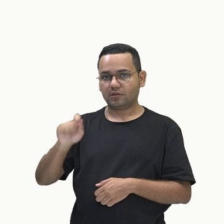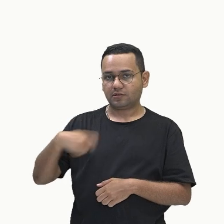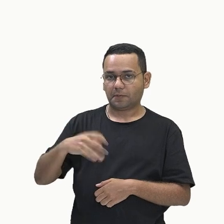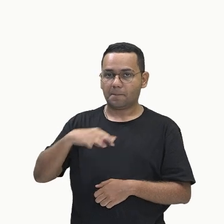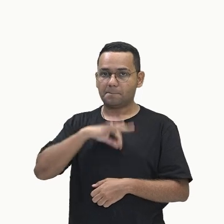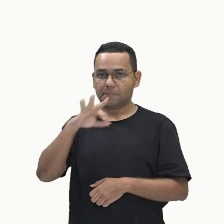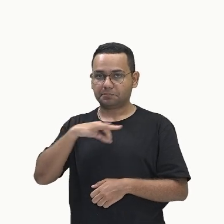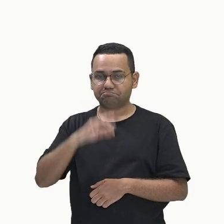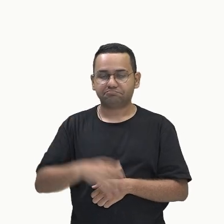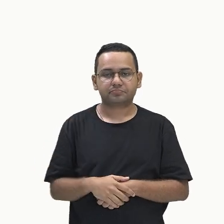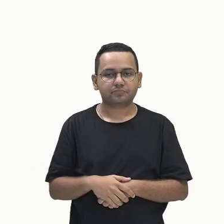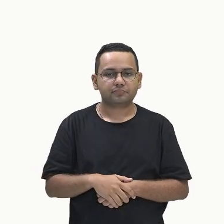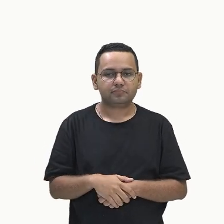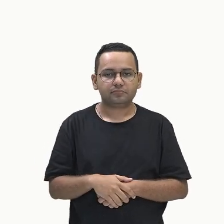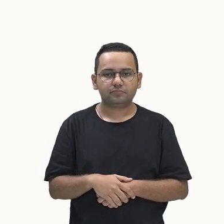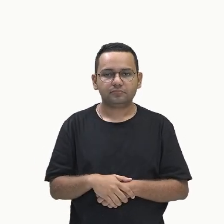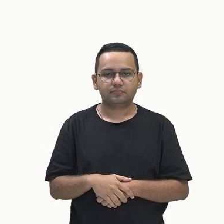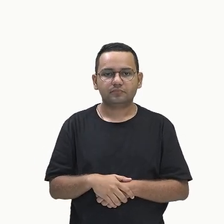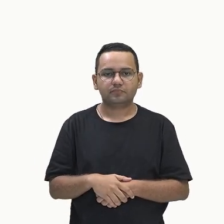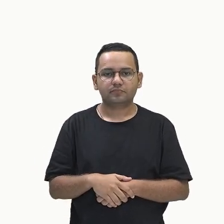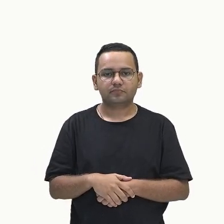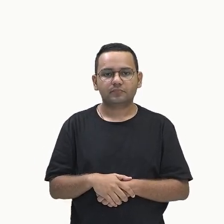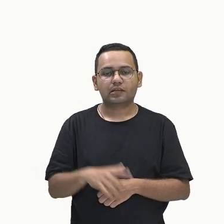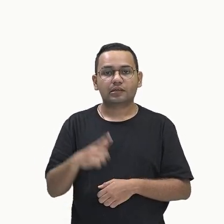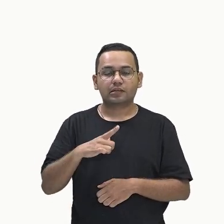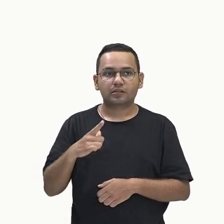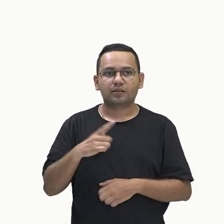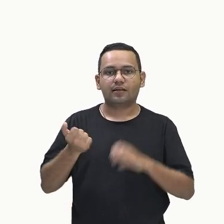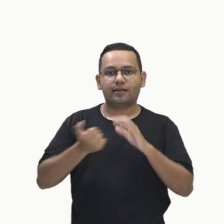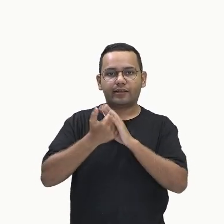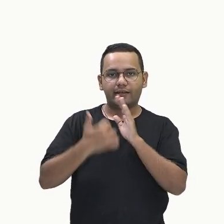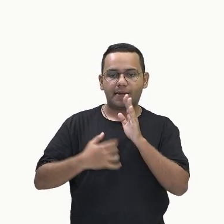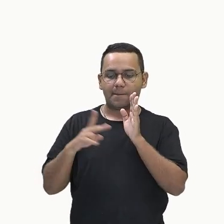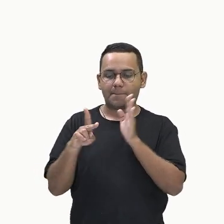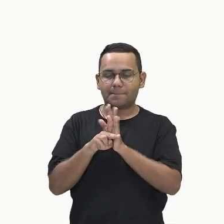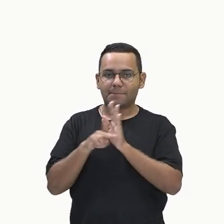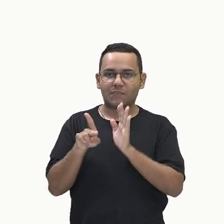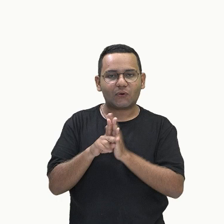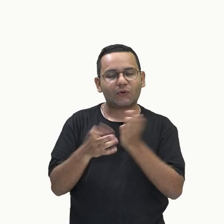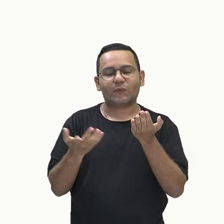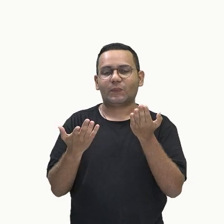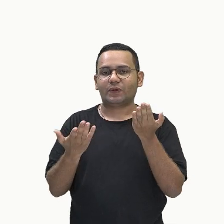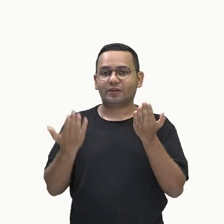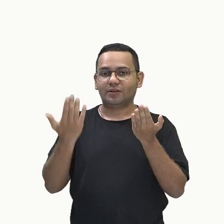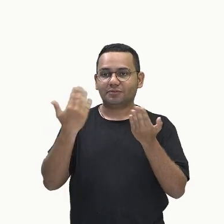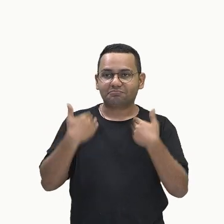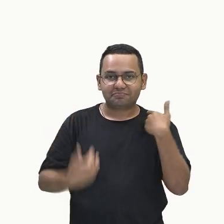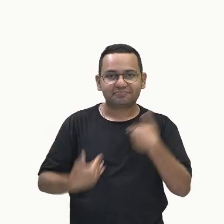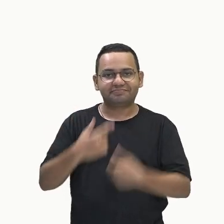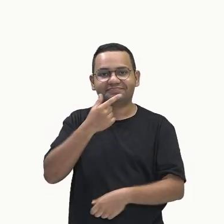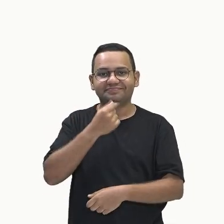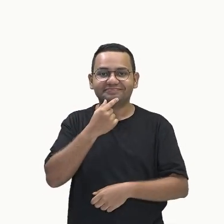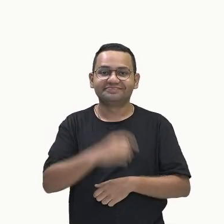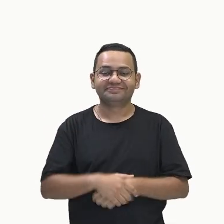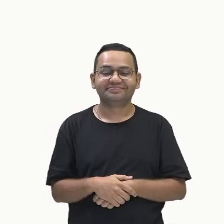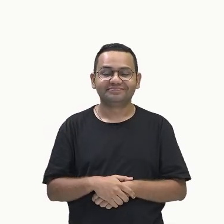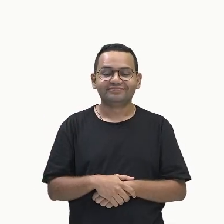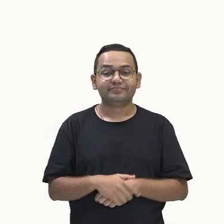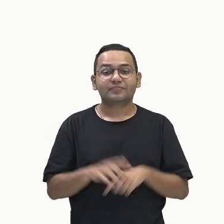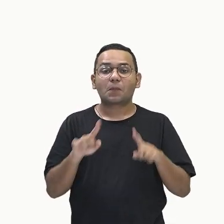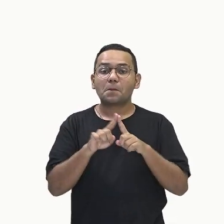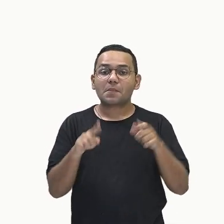pelo aparecimento das nossas características sexuais secundárias. Para as mulheres, os hormônios que vão fazer aparecer